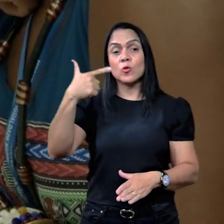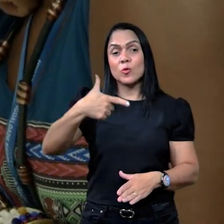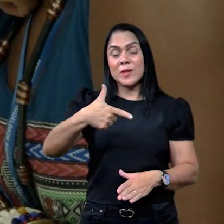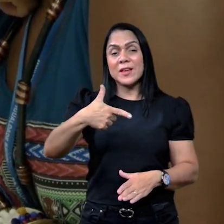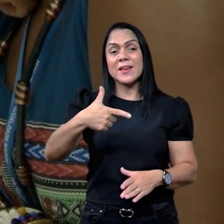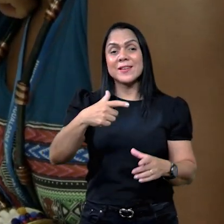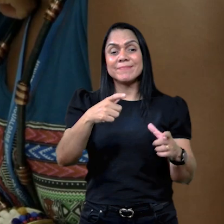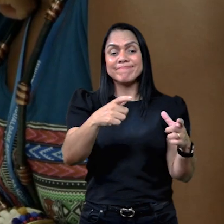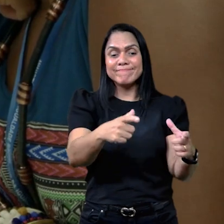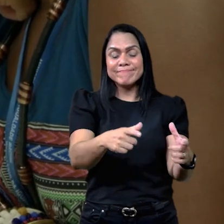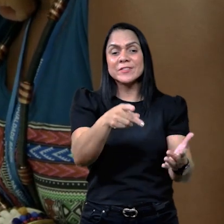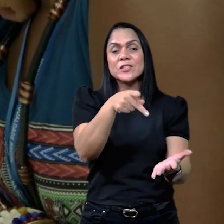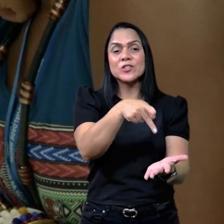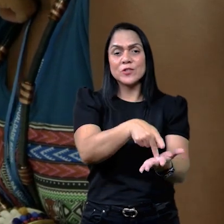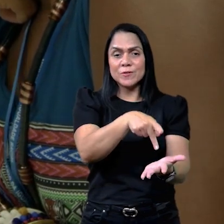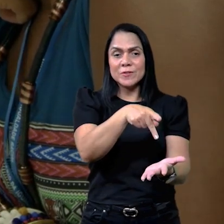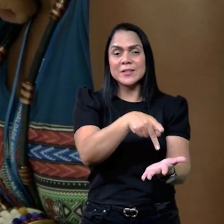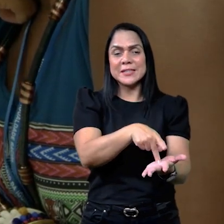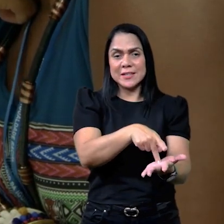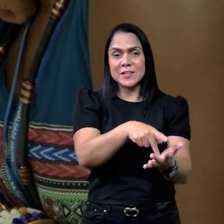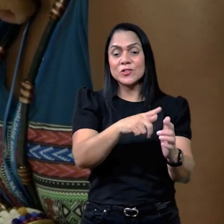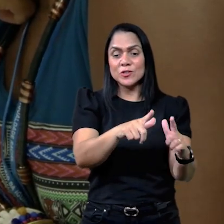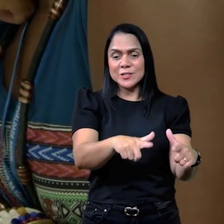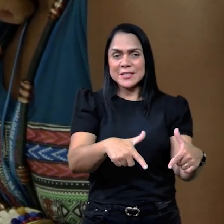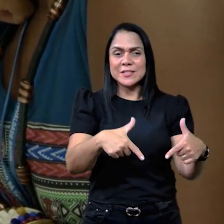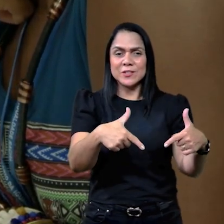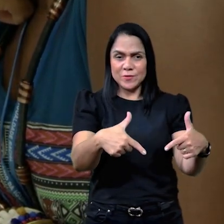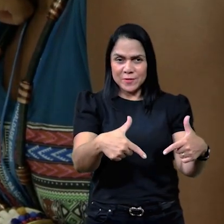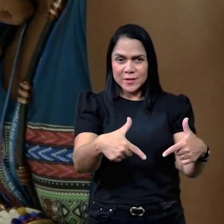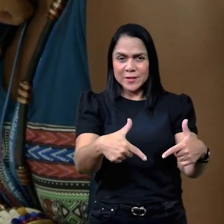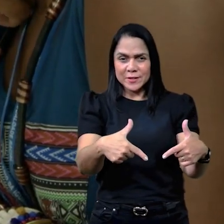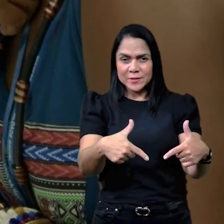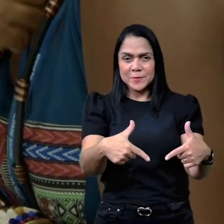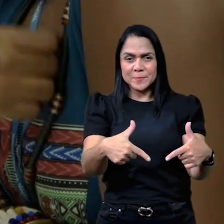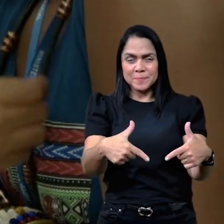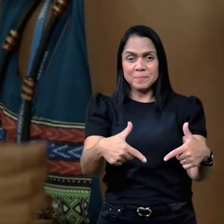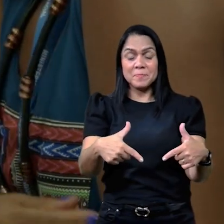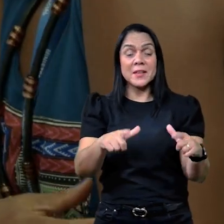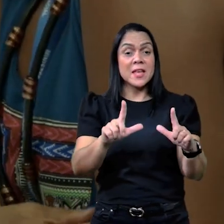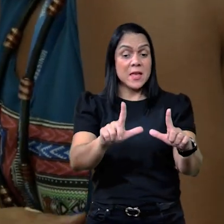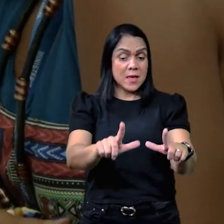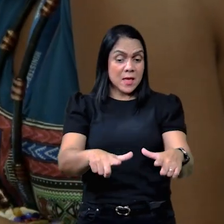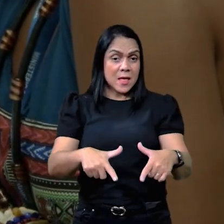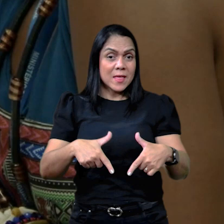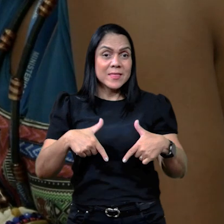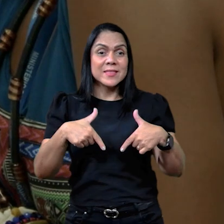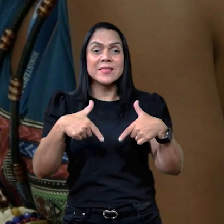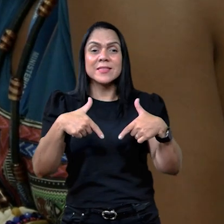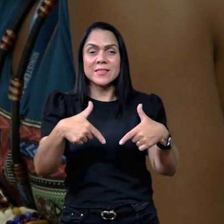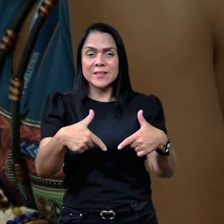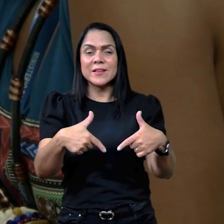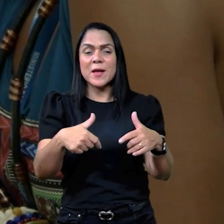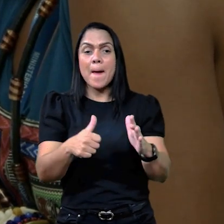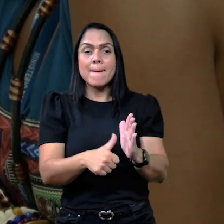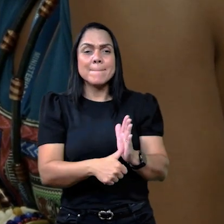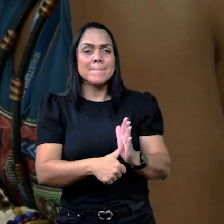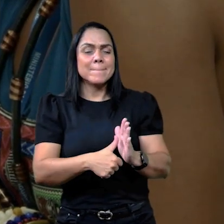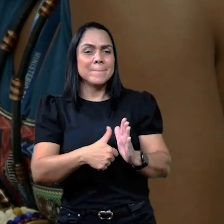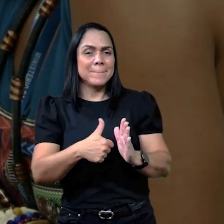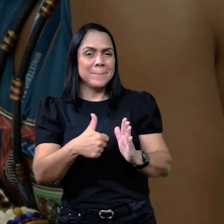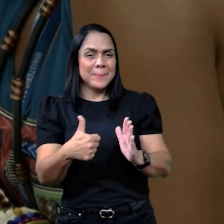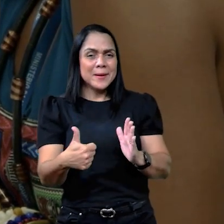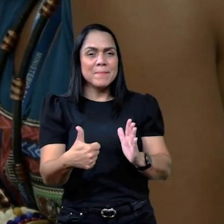Fundação Cultural Palmares tem de comunidades certificadas. E essa certificação ela é o